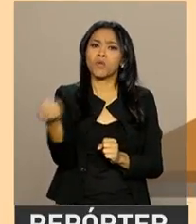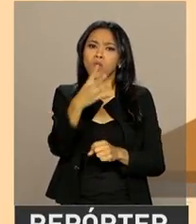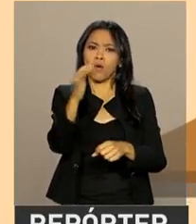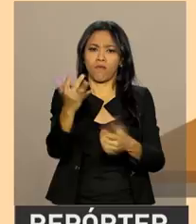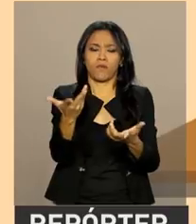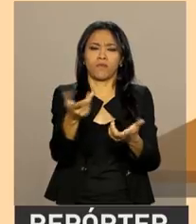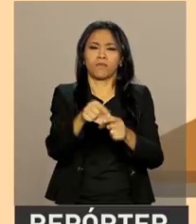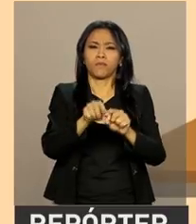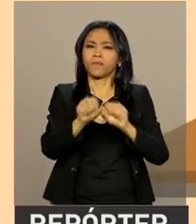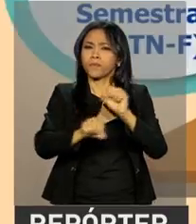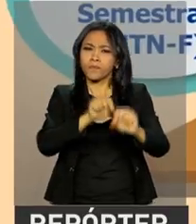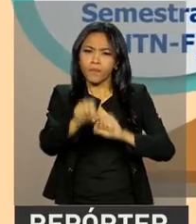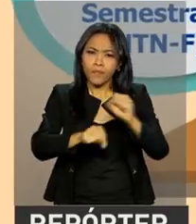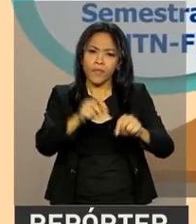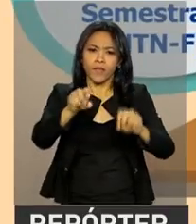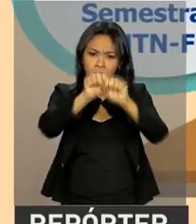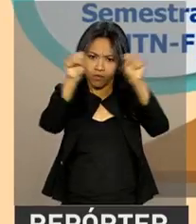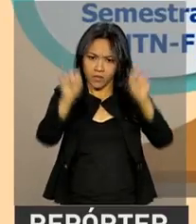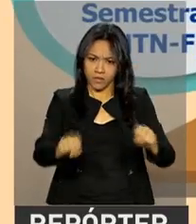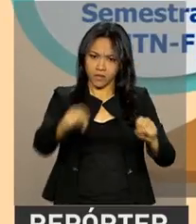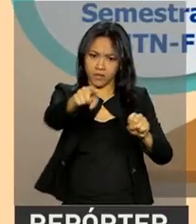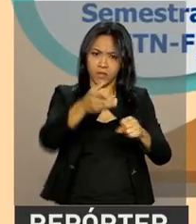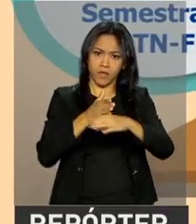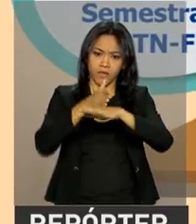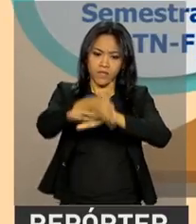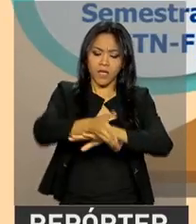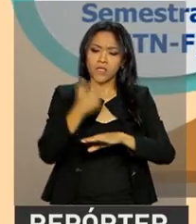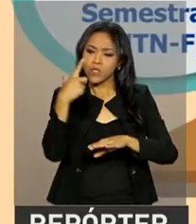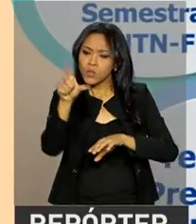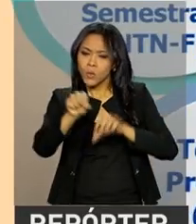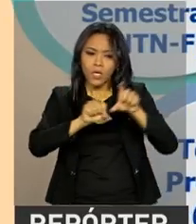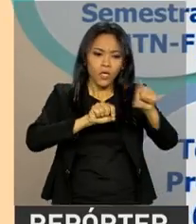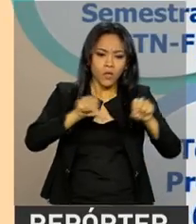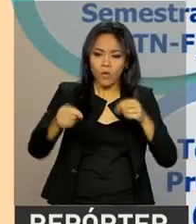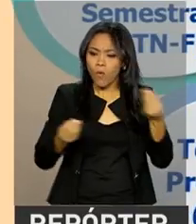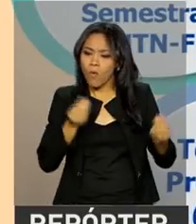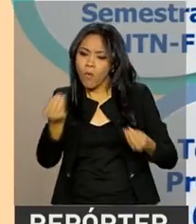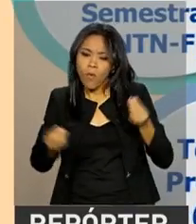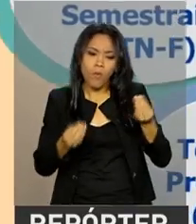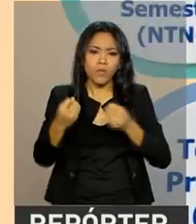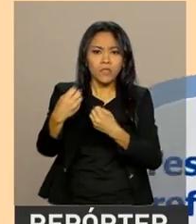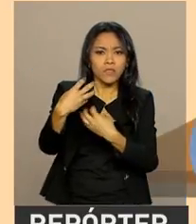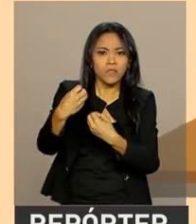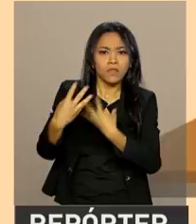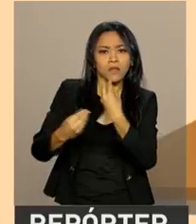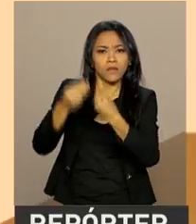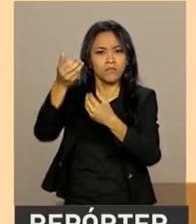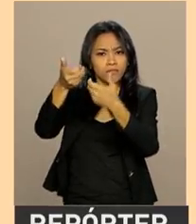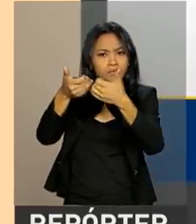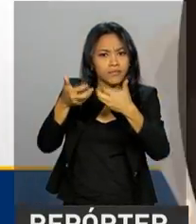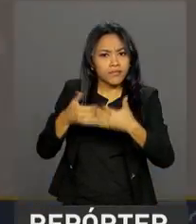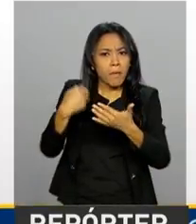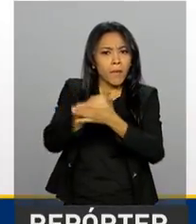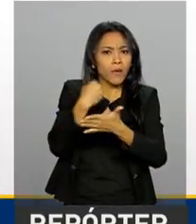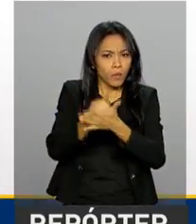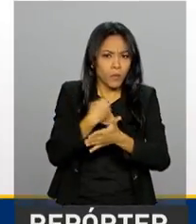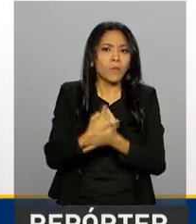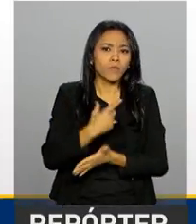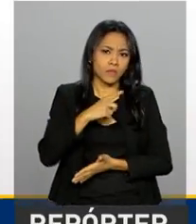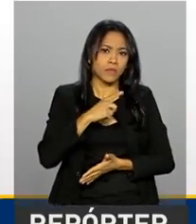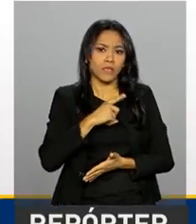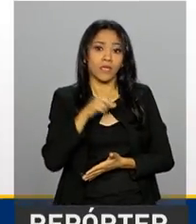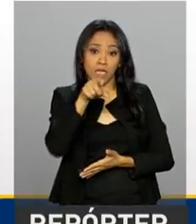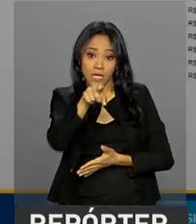de simulação que vai indicar o melhor papel no qual aplicar com base em algumas perguntas a